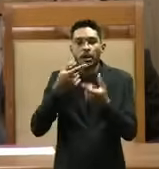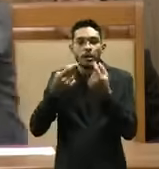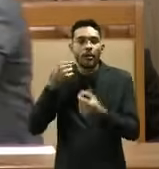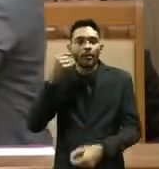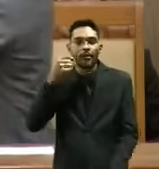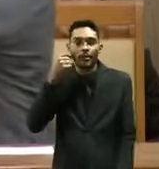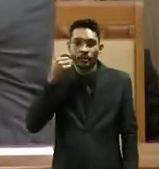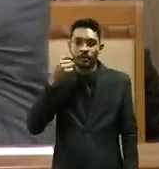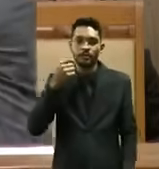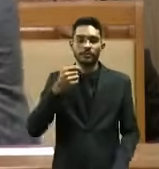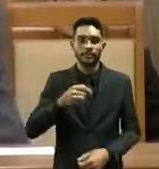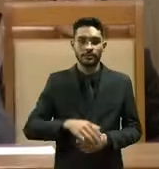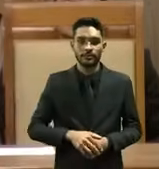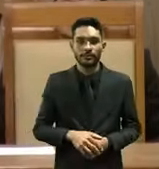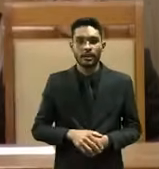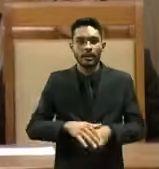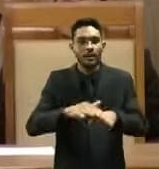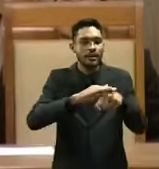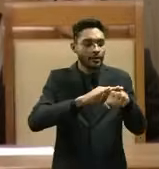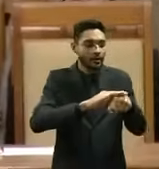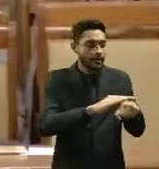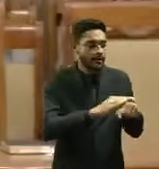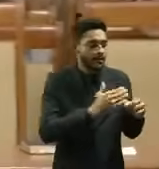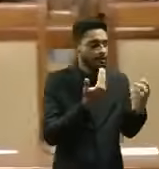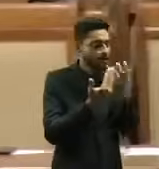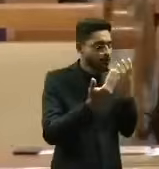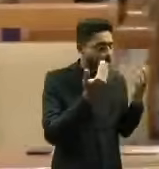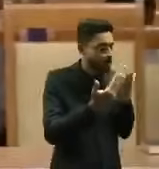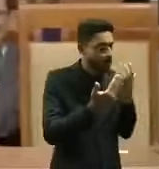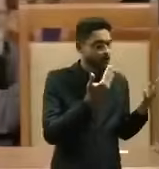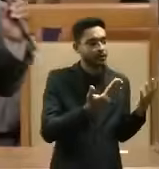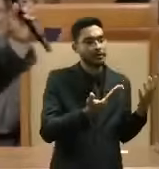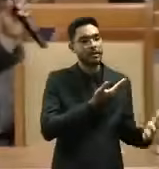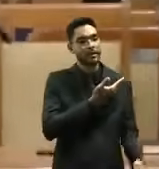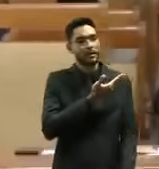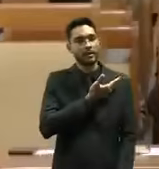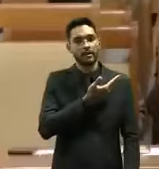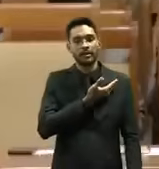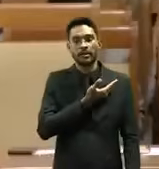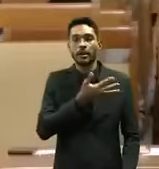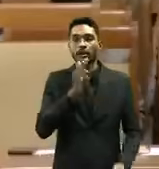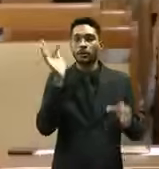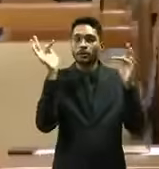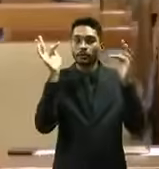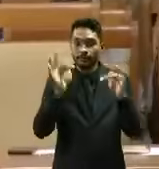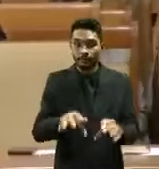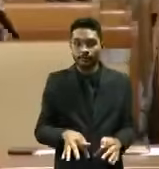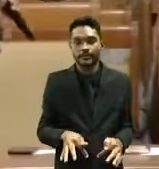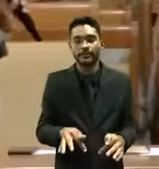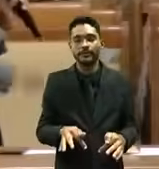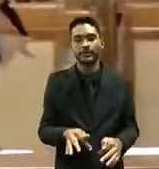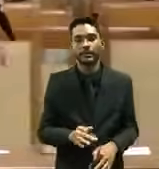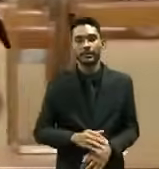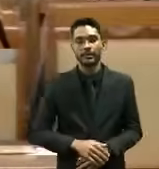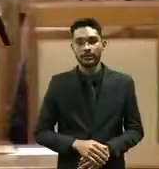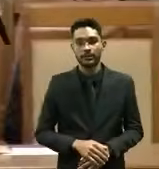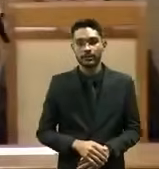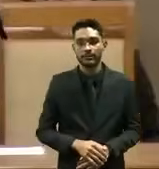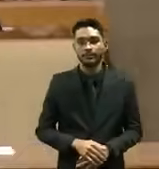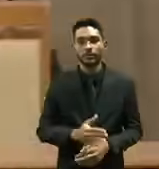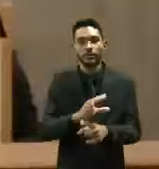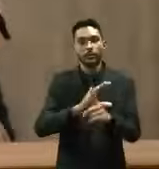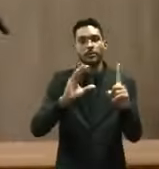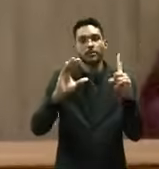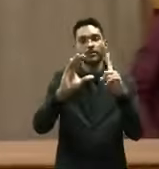chiclete na boca é conversando com amigo do banco aí quando termina o culto fica eu aqui quem quer receber o Espírito Santo vem aqui à frente